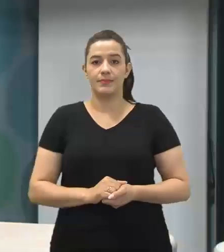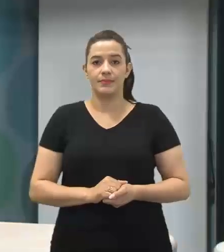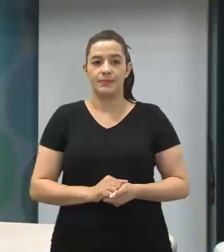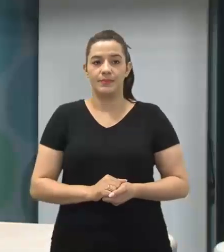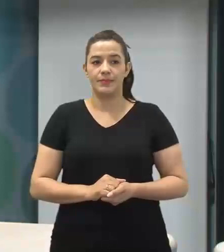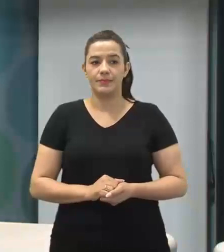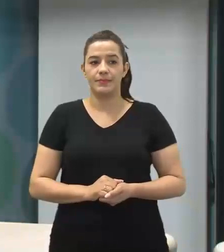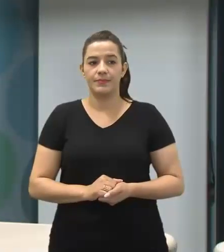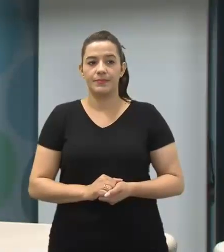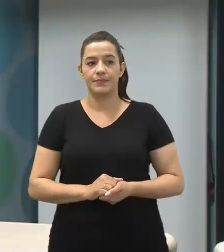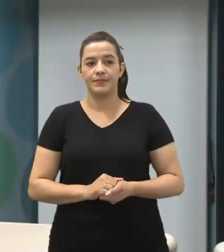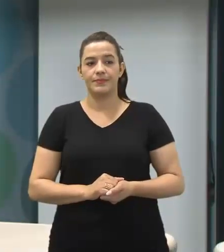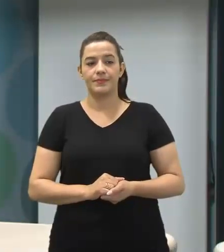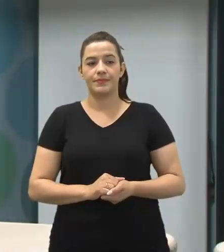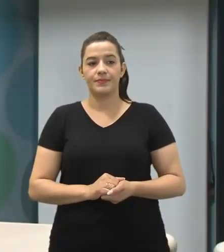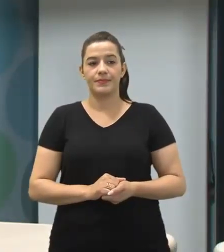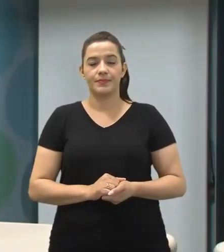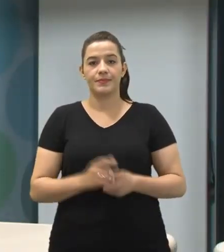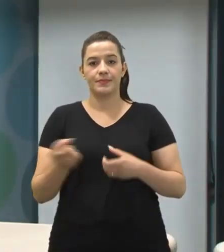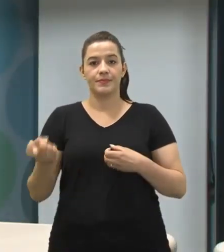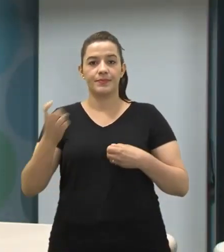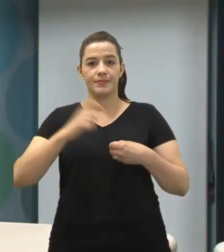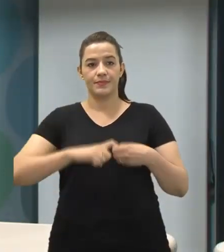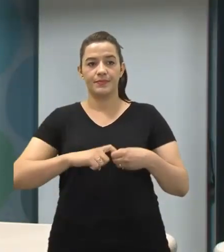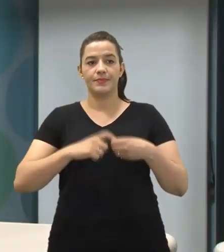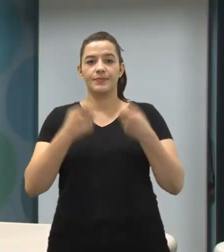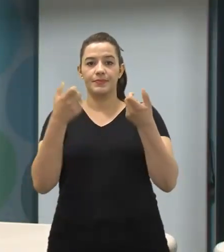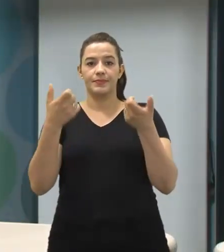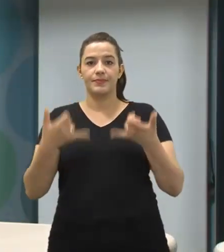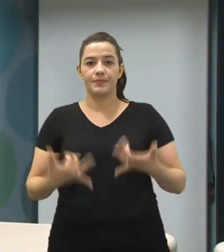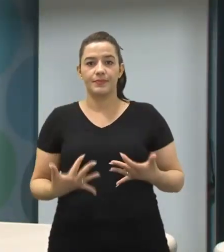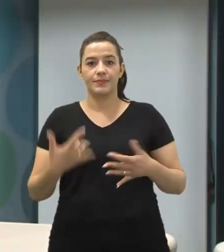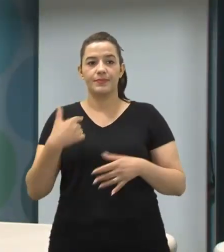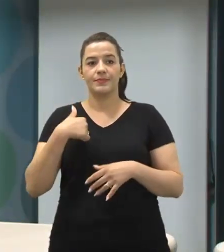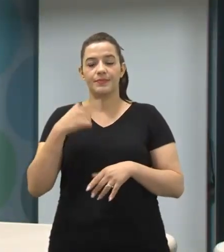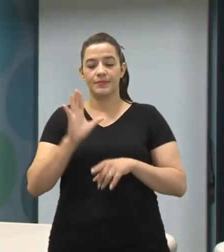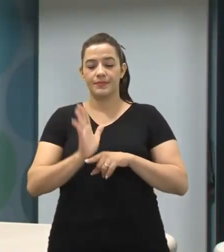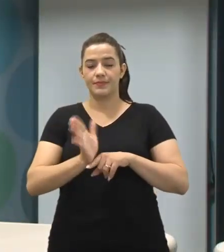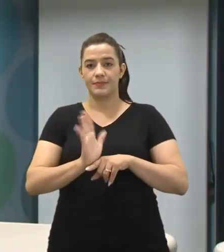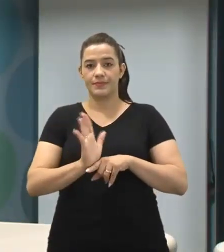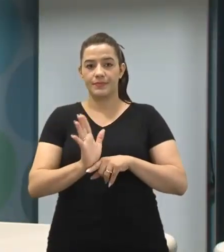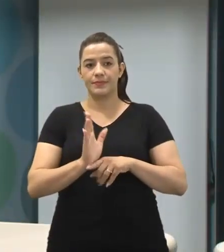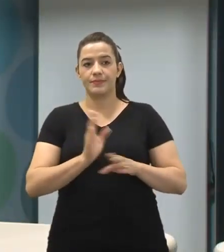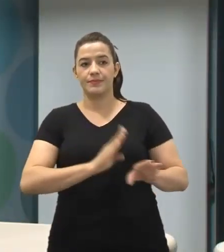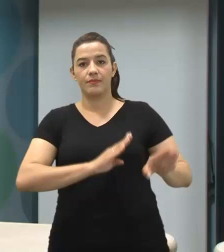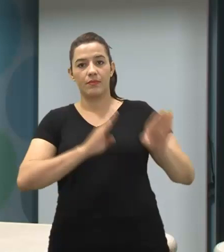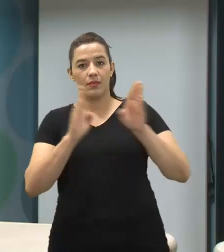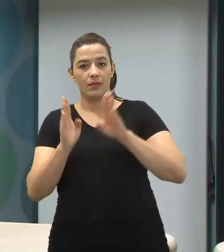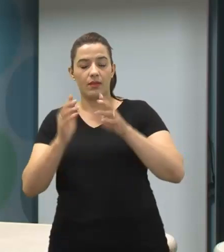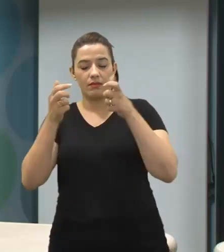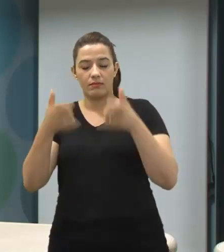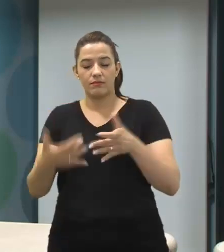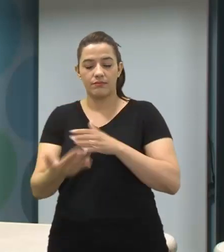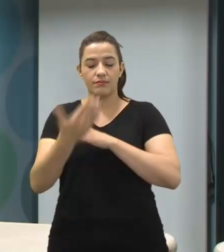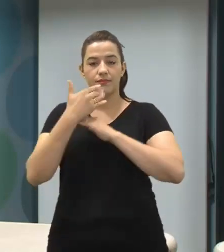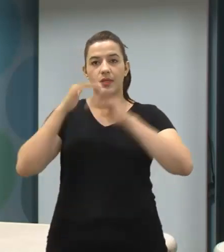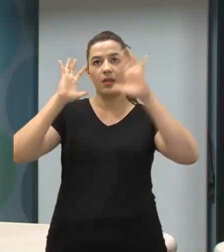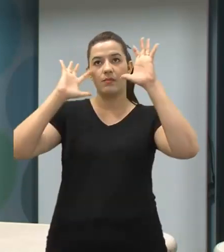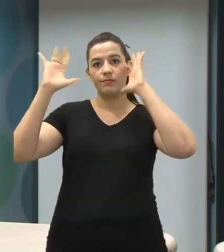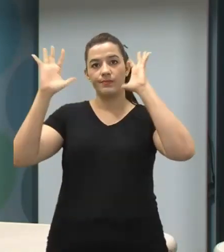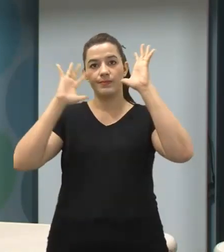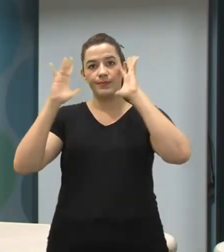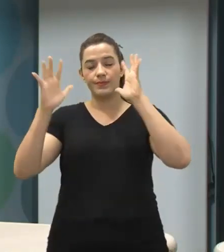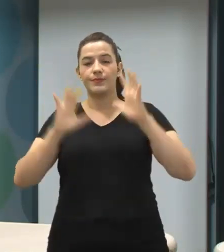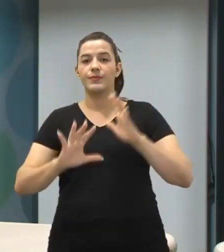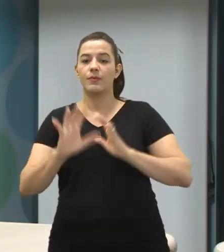os melhores tocamos aí então a gente deve um vídeo para a gente poder refletir um pouco aí sobre